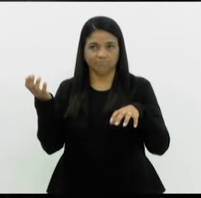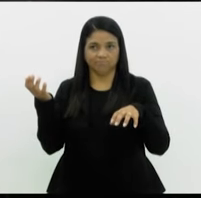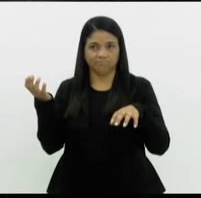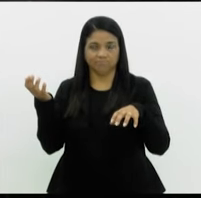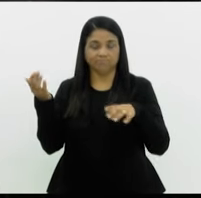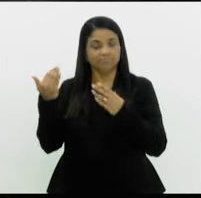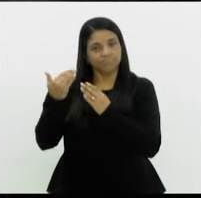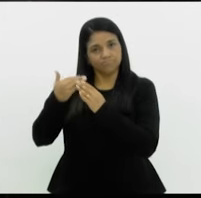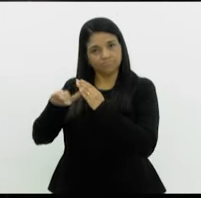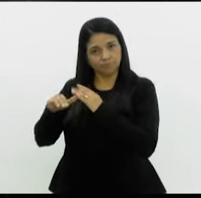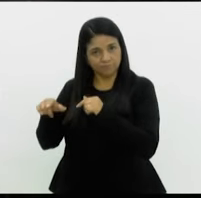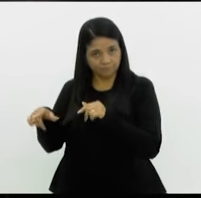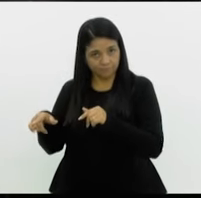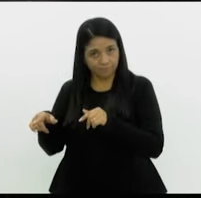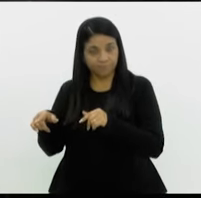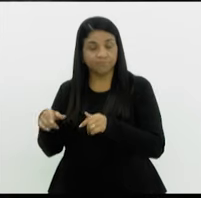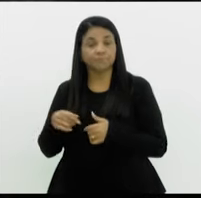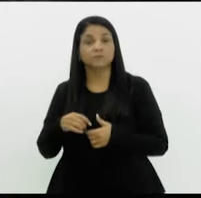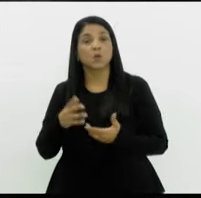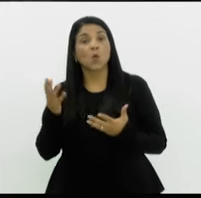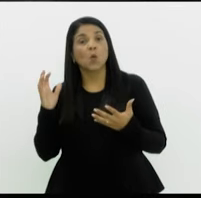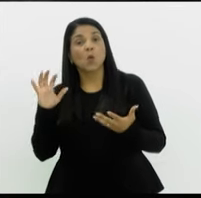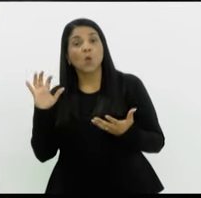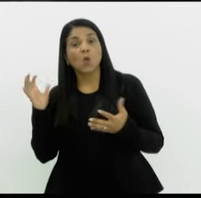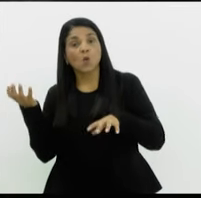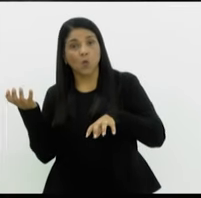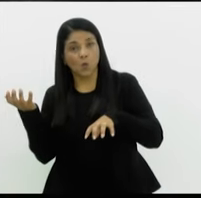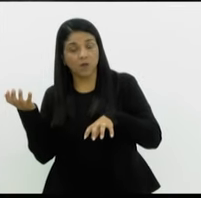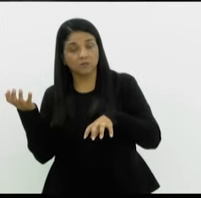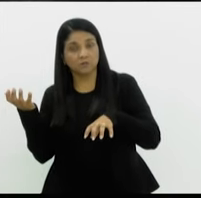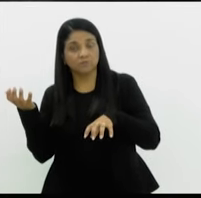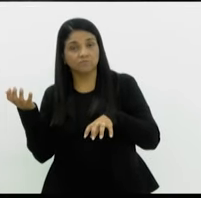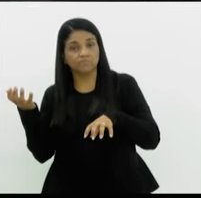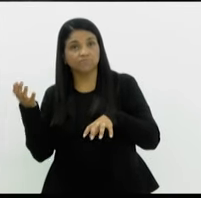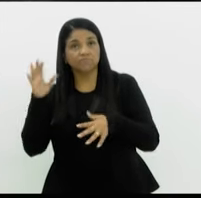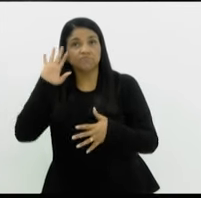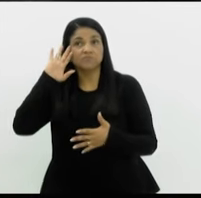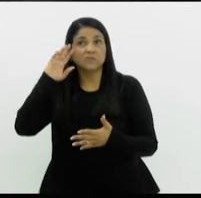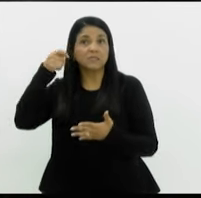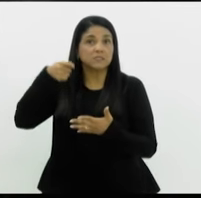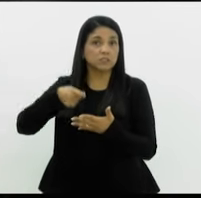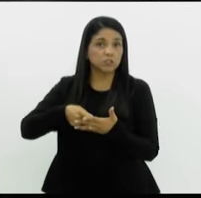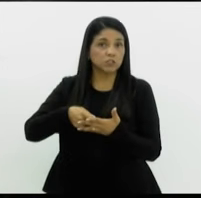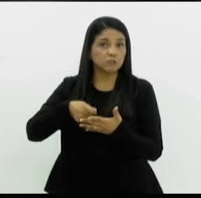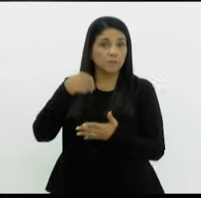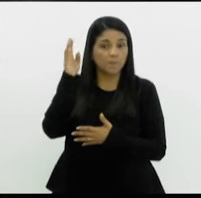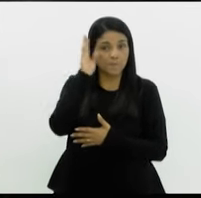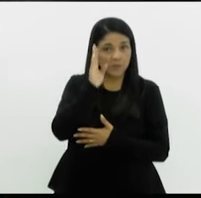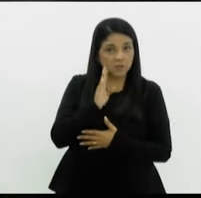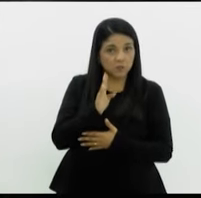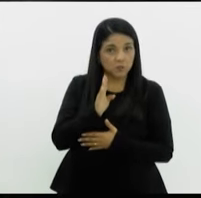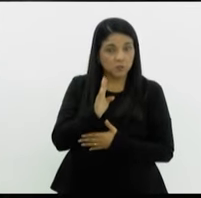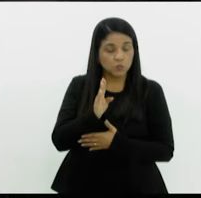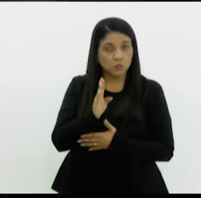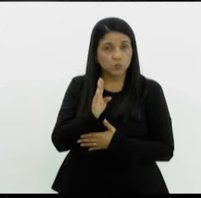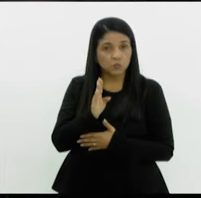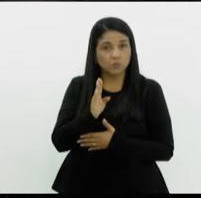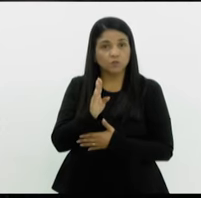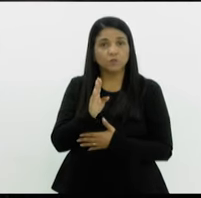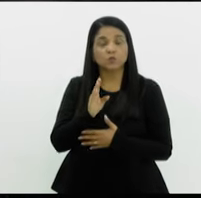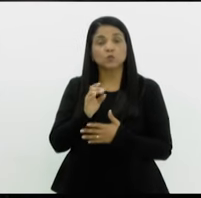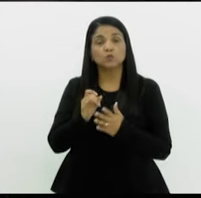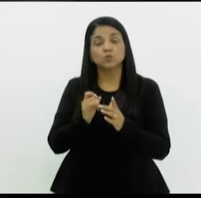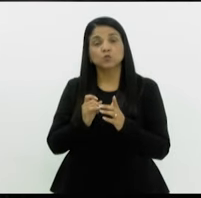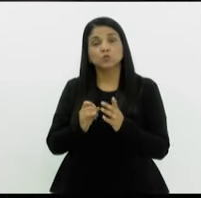para o Congresso Nacional decidir, em termos de Brasil, qual será os